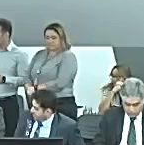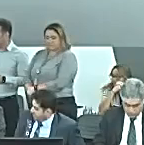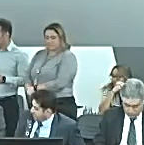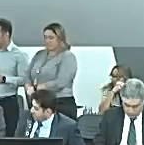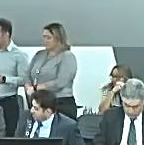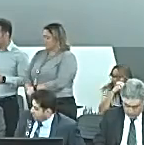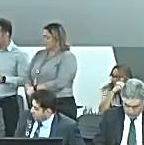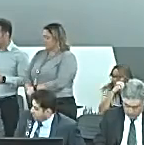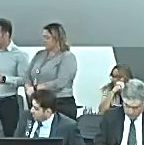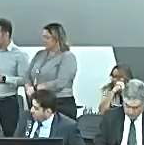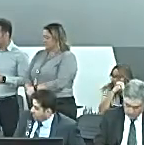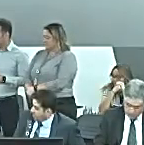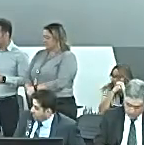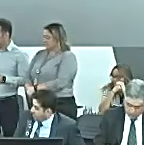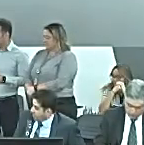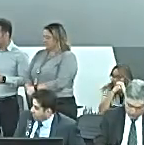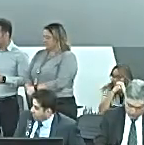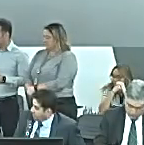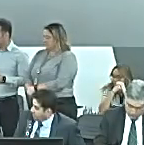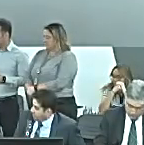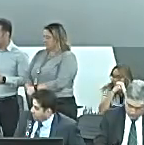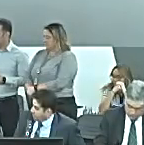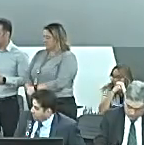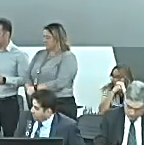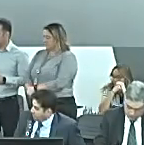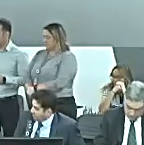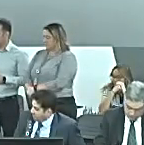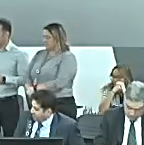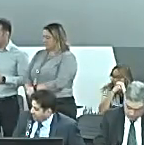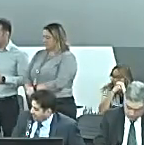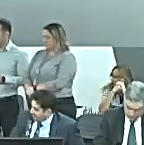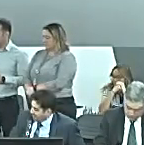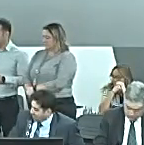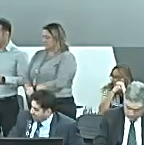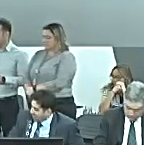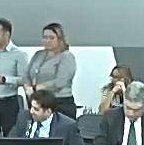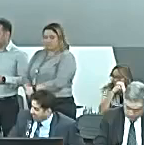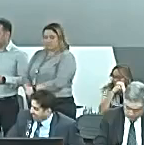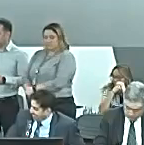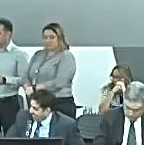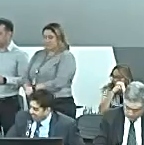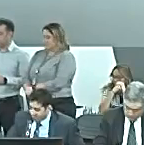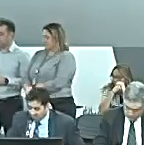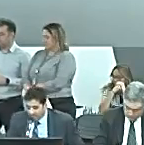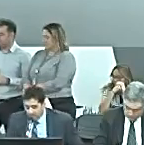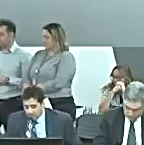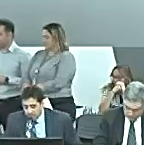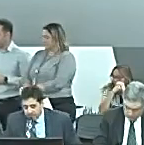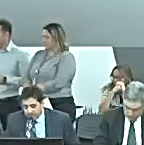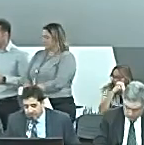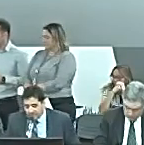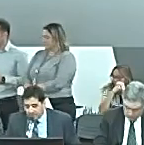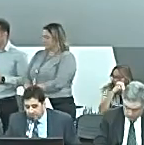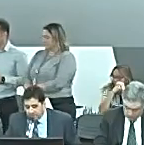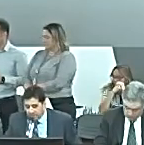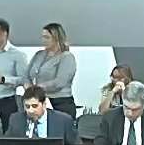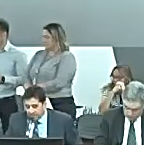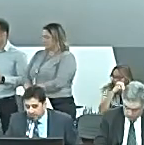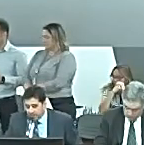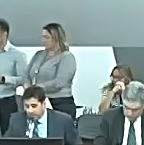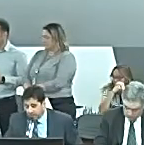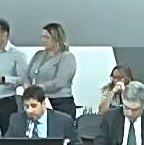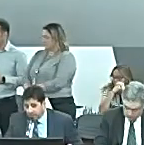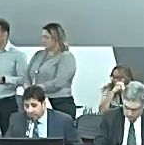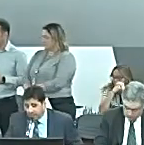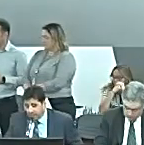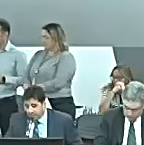entra senta lá atrás que o joão está parecendo guerrilheiro que é no fundo o que no fundo é igual ao iraque presidência registo